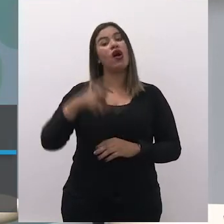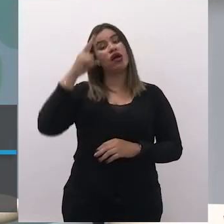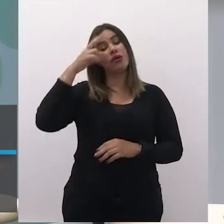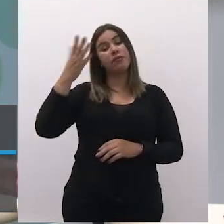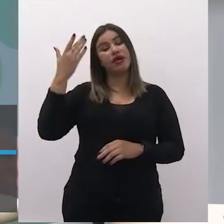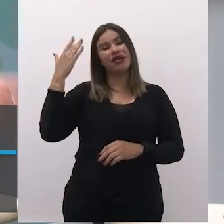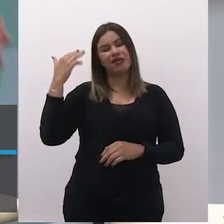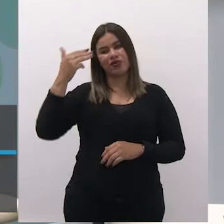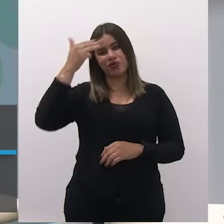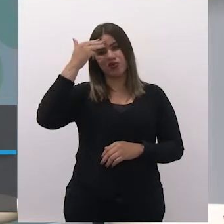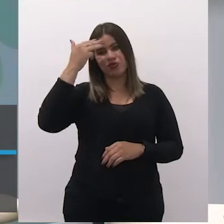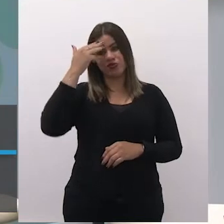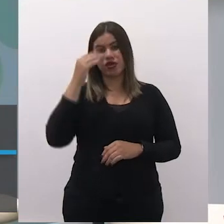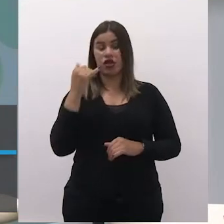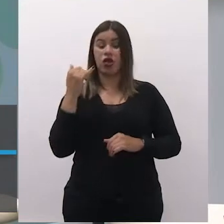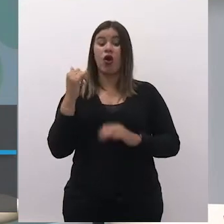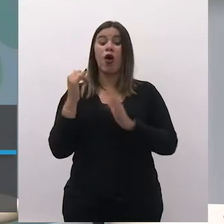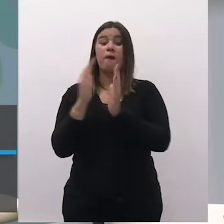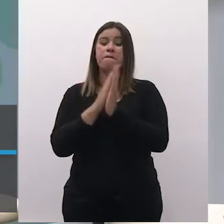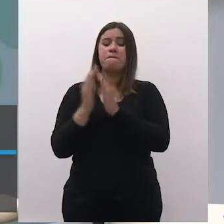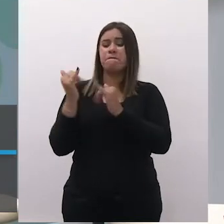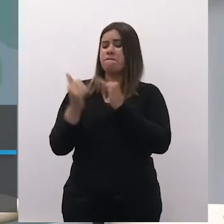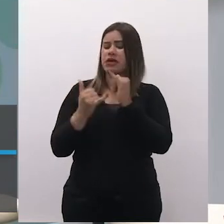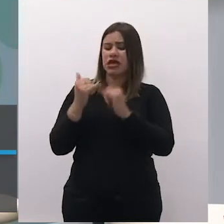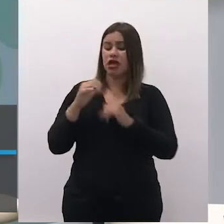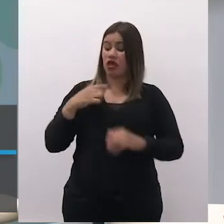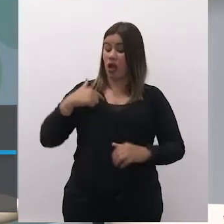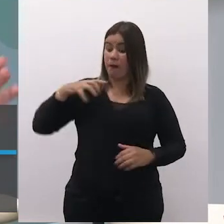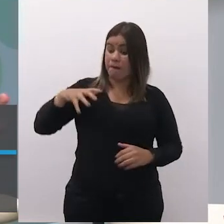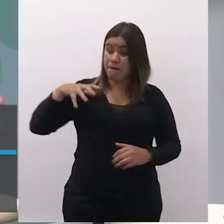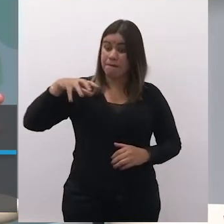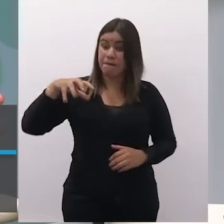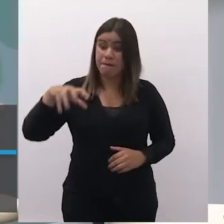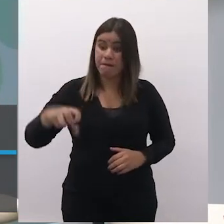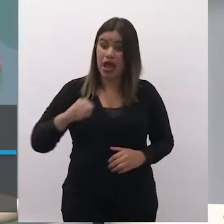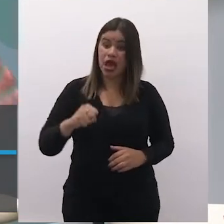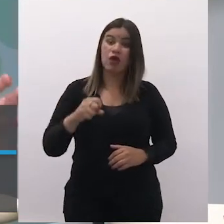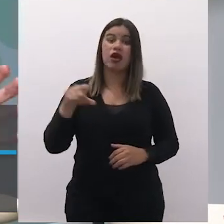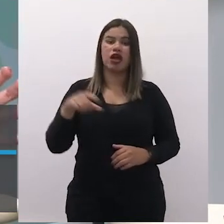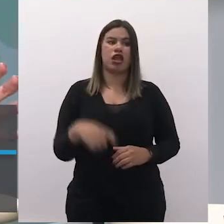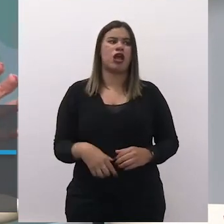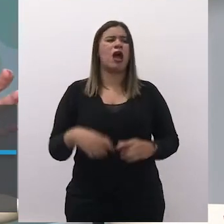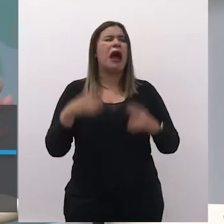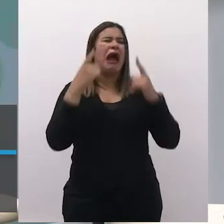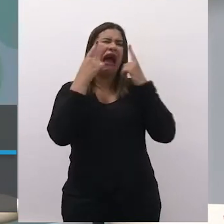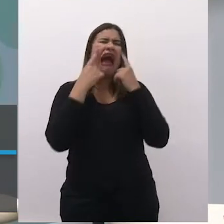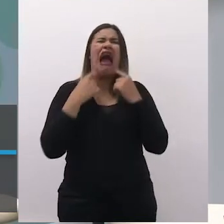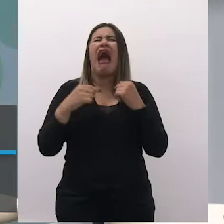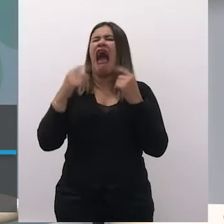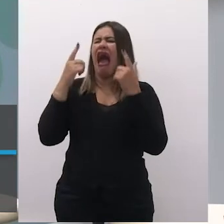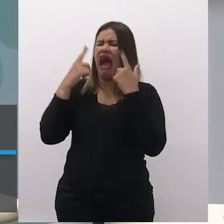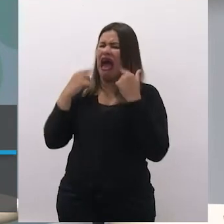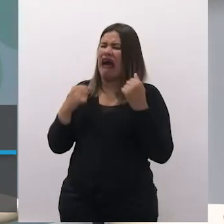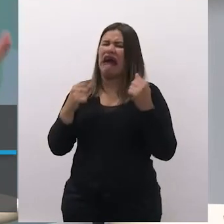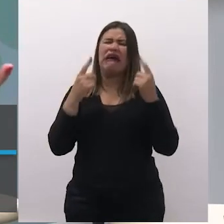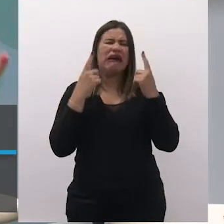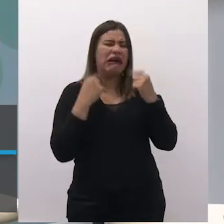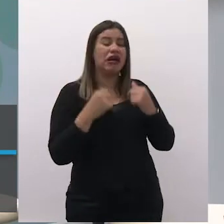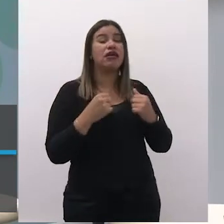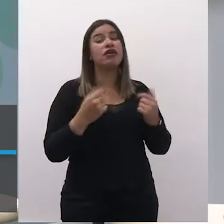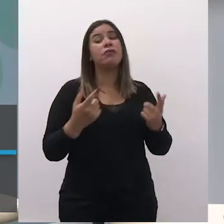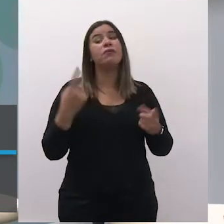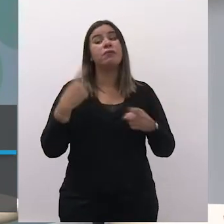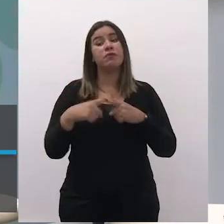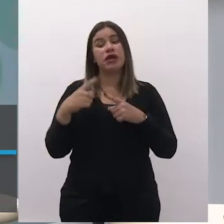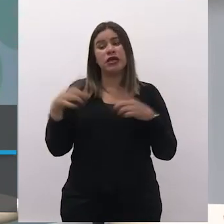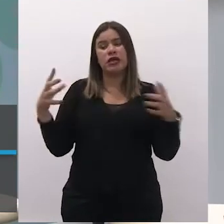idade, se eu tirava o brinquedo preferido dele, qual que era a reação dele? Choro. Porque aquela sensação de